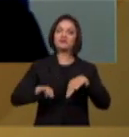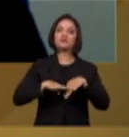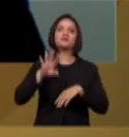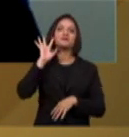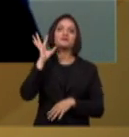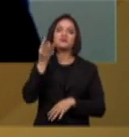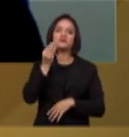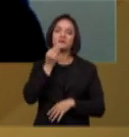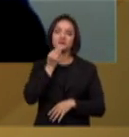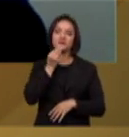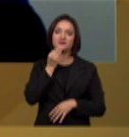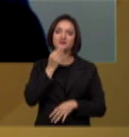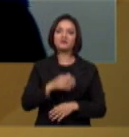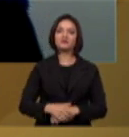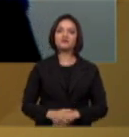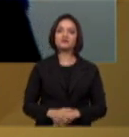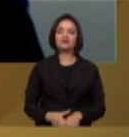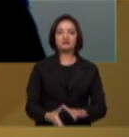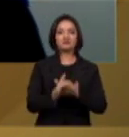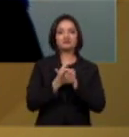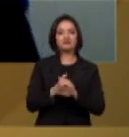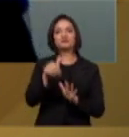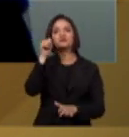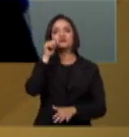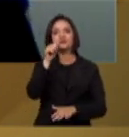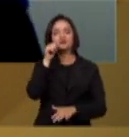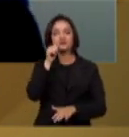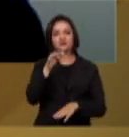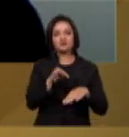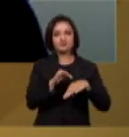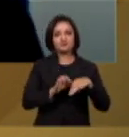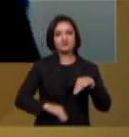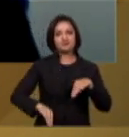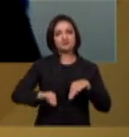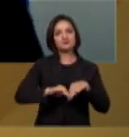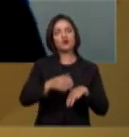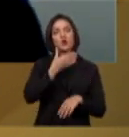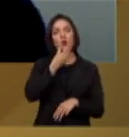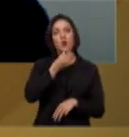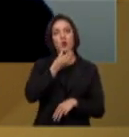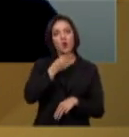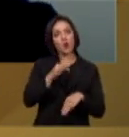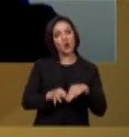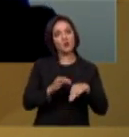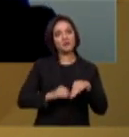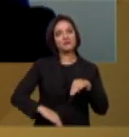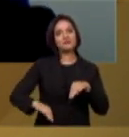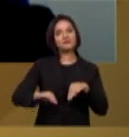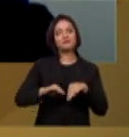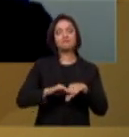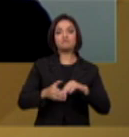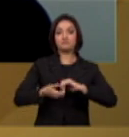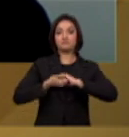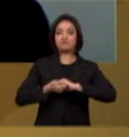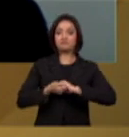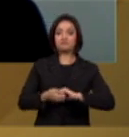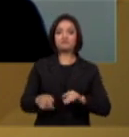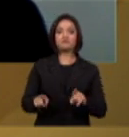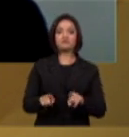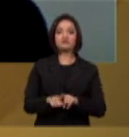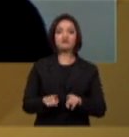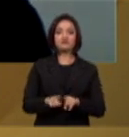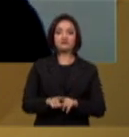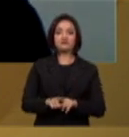Federal, excelentíssimas senhoras ministras, excelentíssimos senhores ministros, cumprimento também